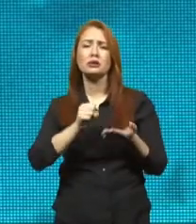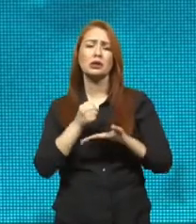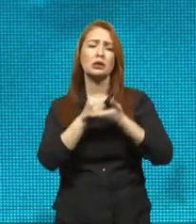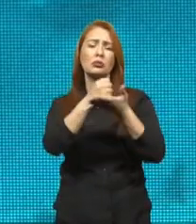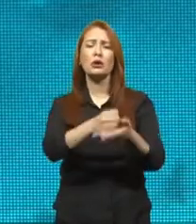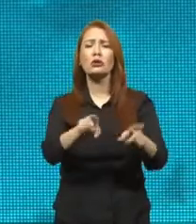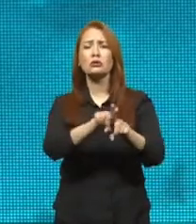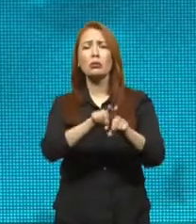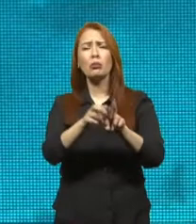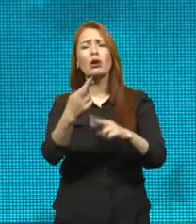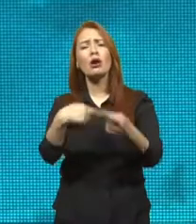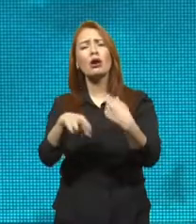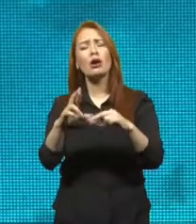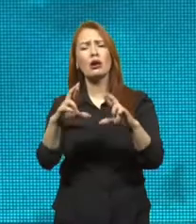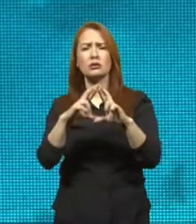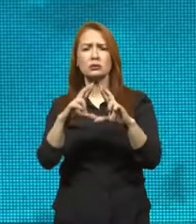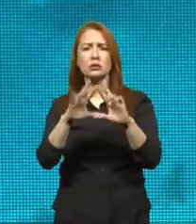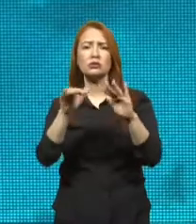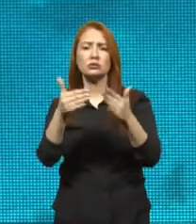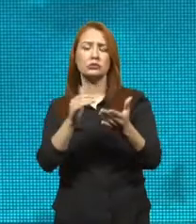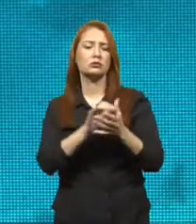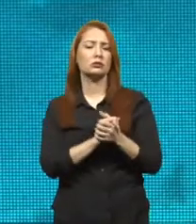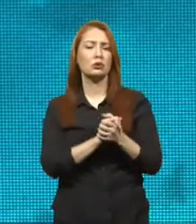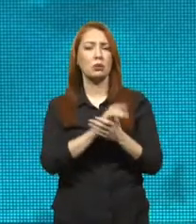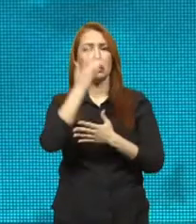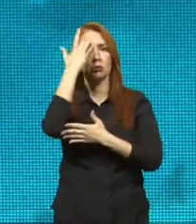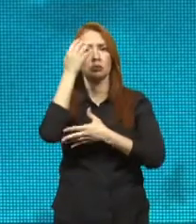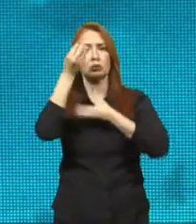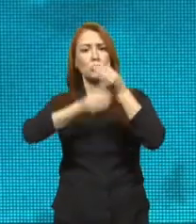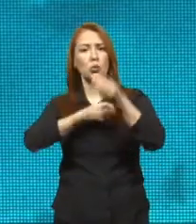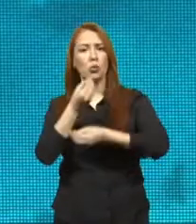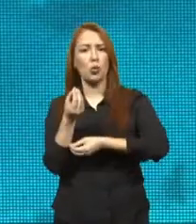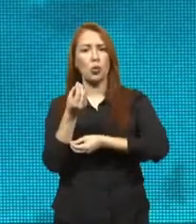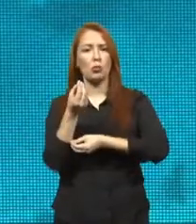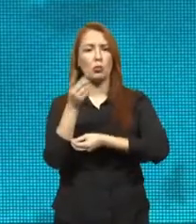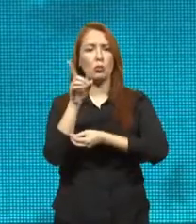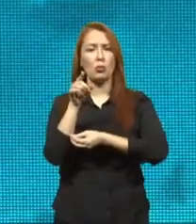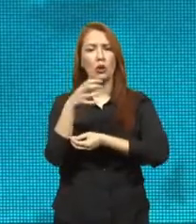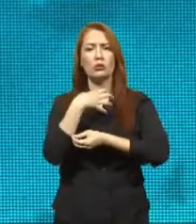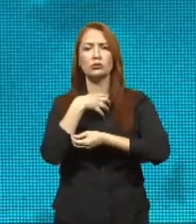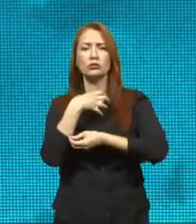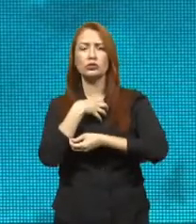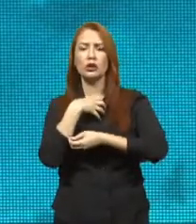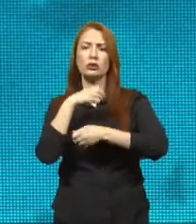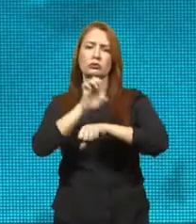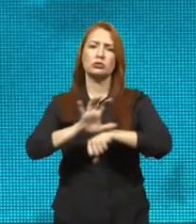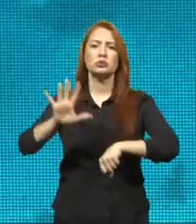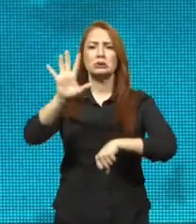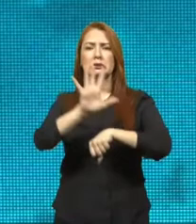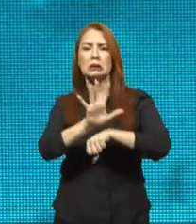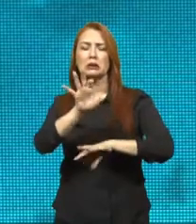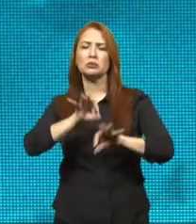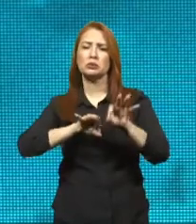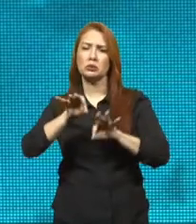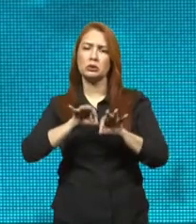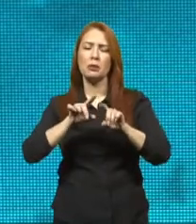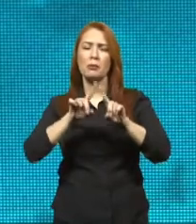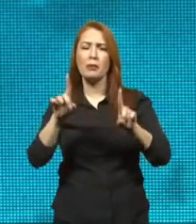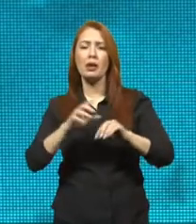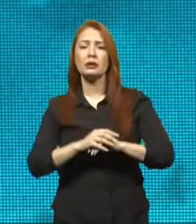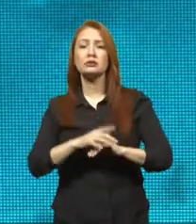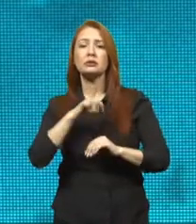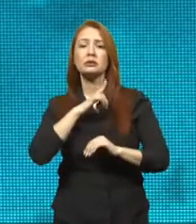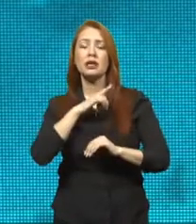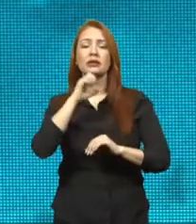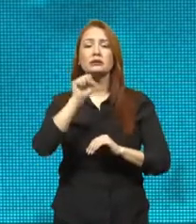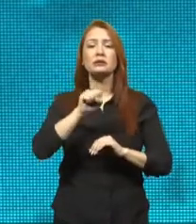dinheiro ao fundo e esse fundo, eu não sei qual é a periodicidade que o Estado vai dar para ele, mas ele vai lançar